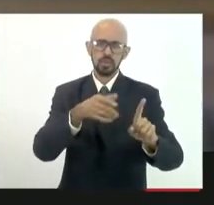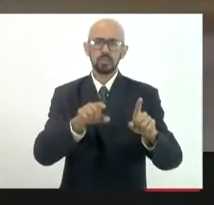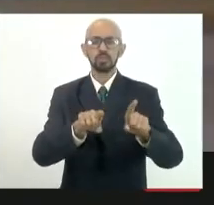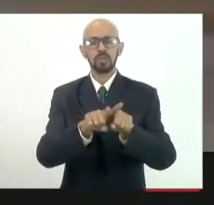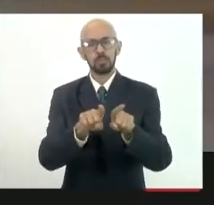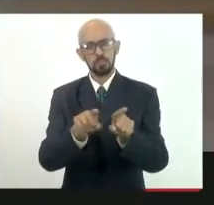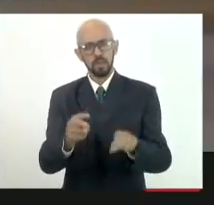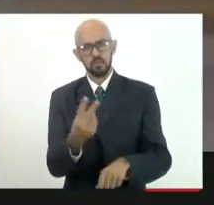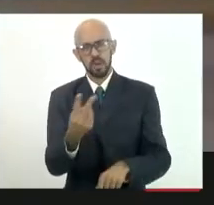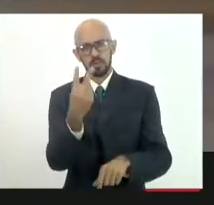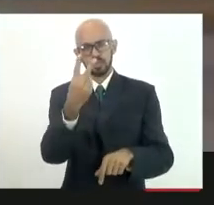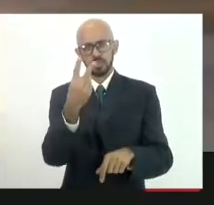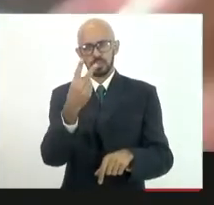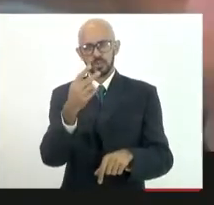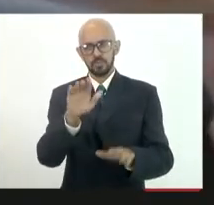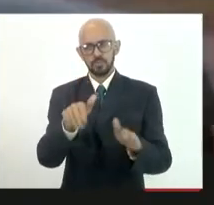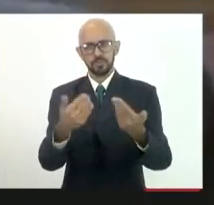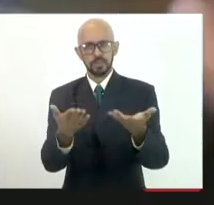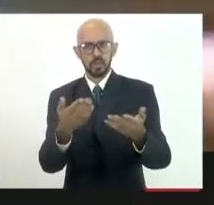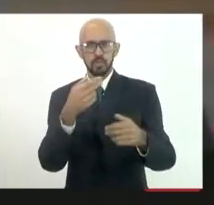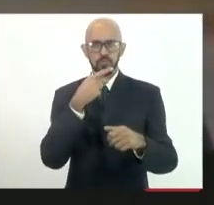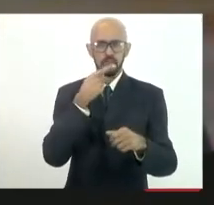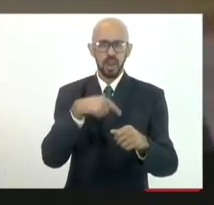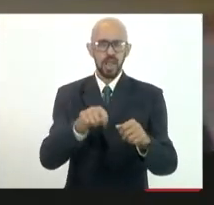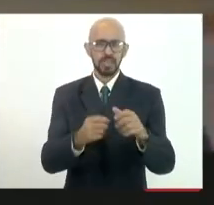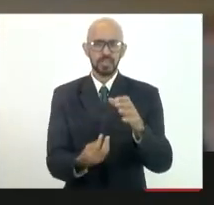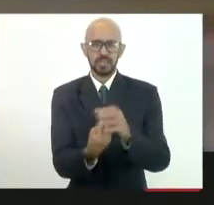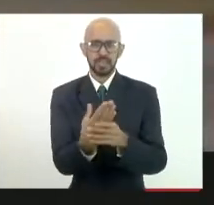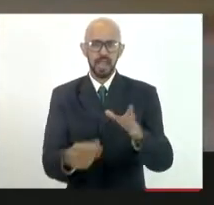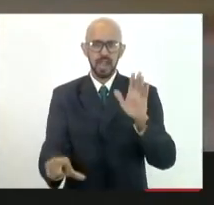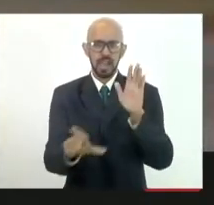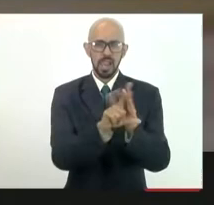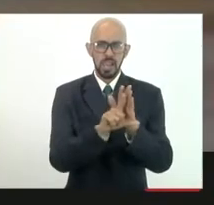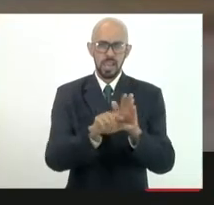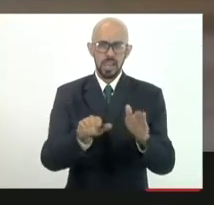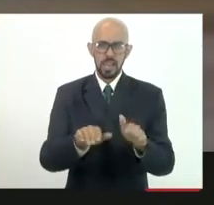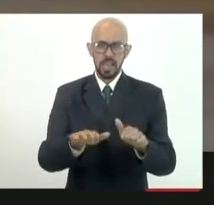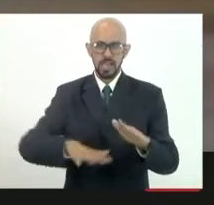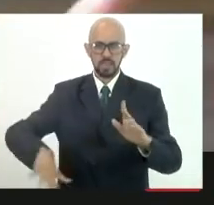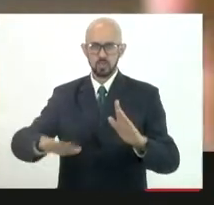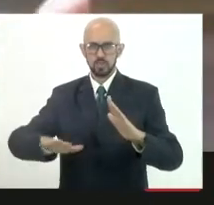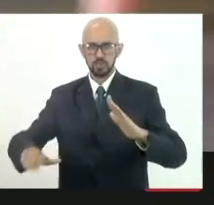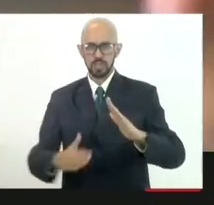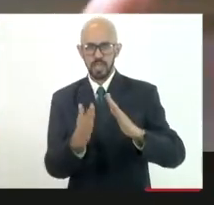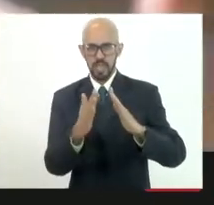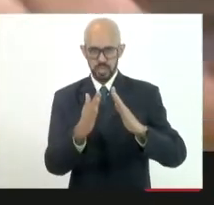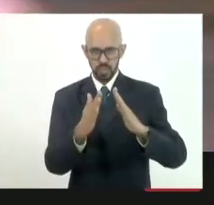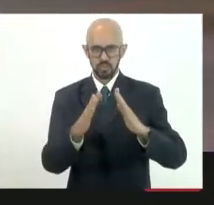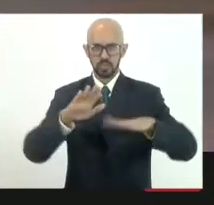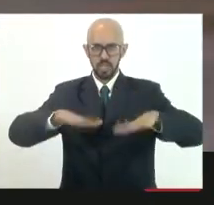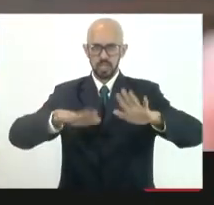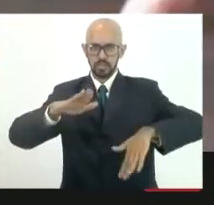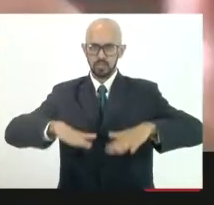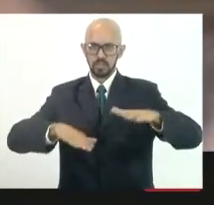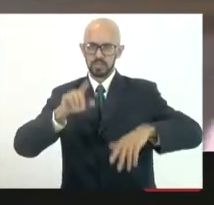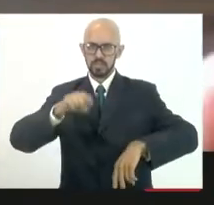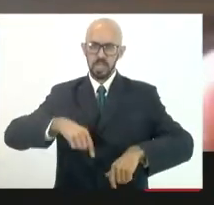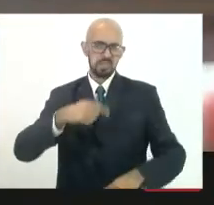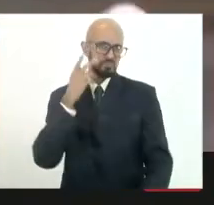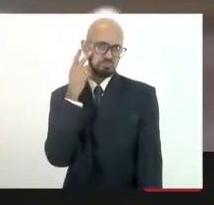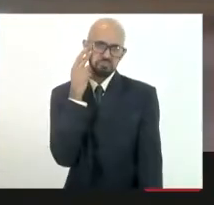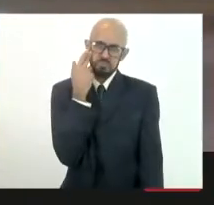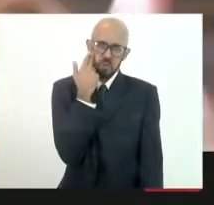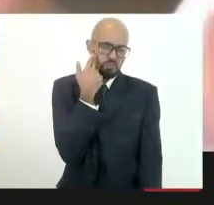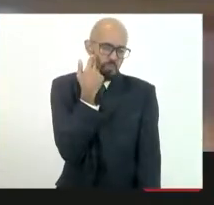Né? Então, em vez de falarmos em legalizar os terreiros, como muitas vezes é comum e é um esforço extremamente